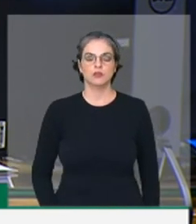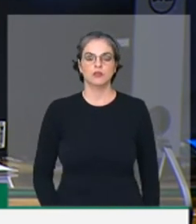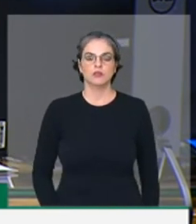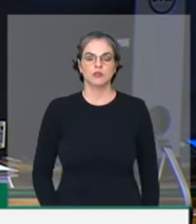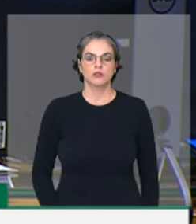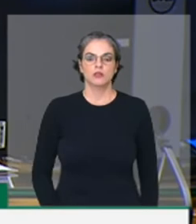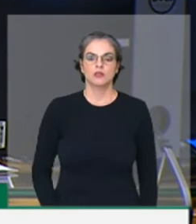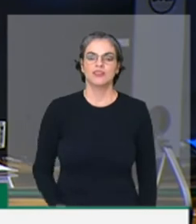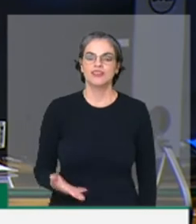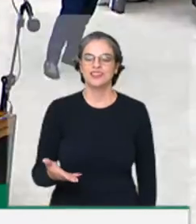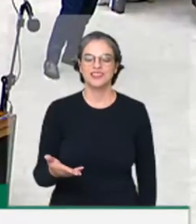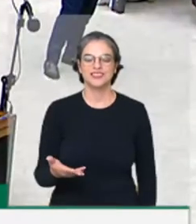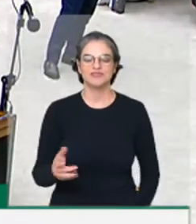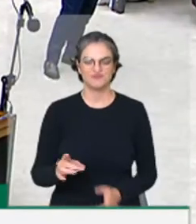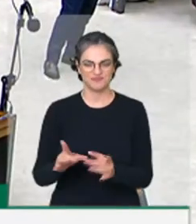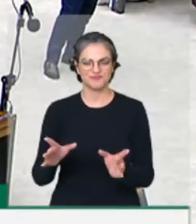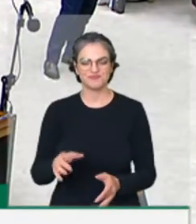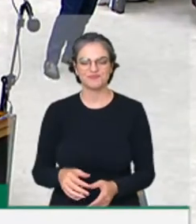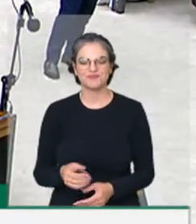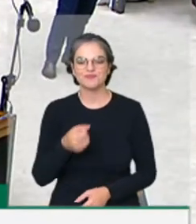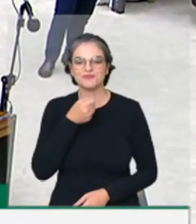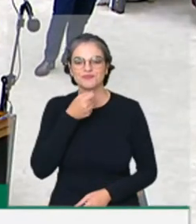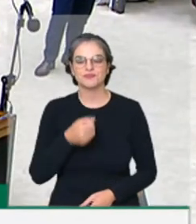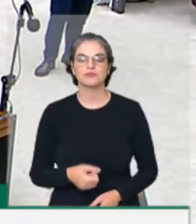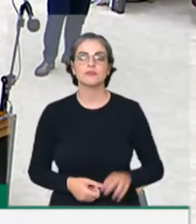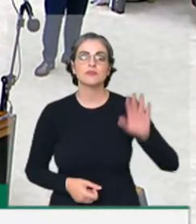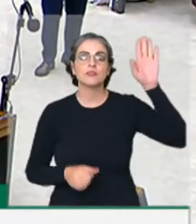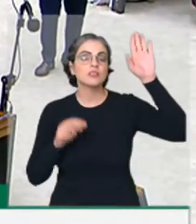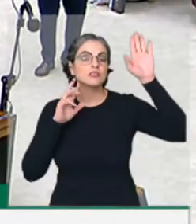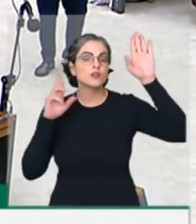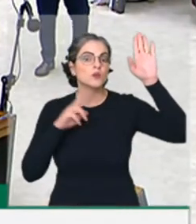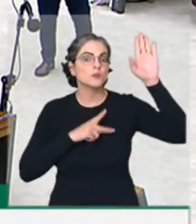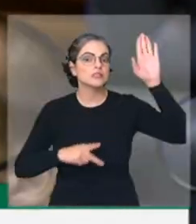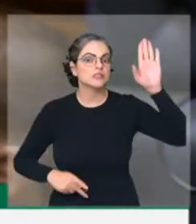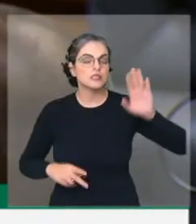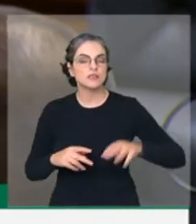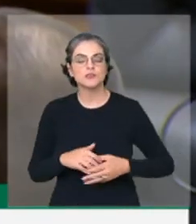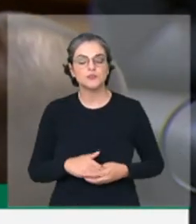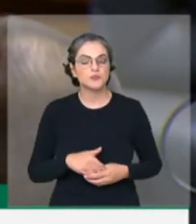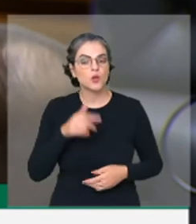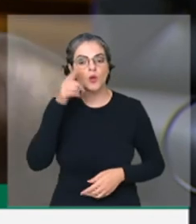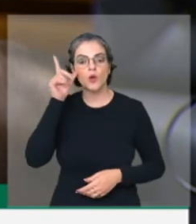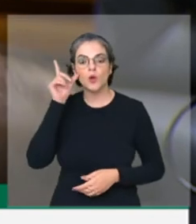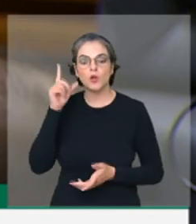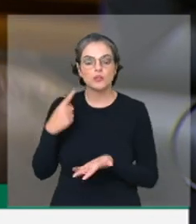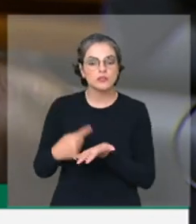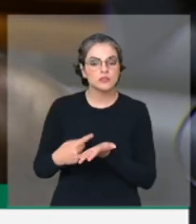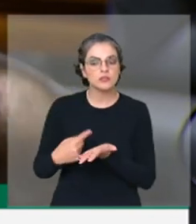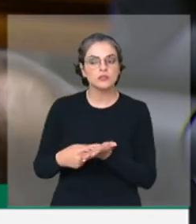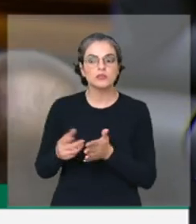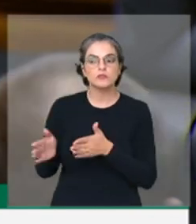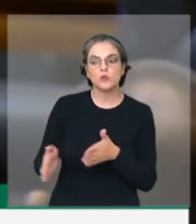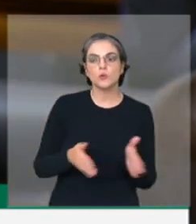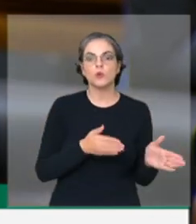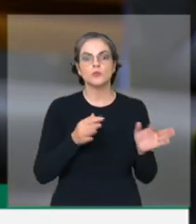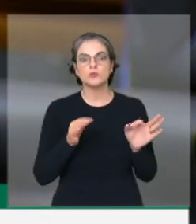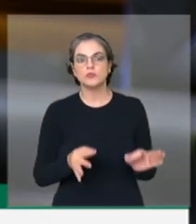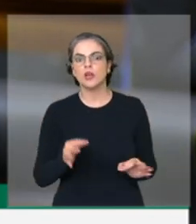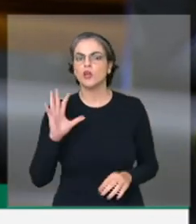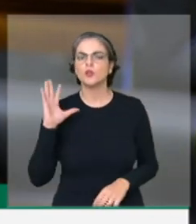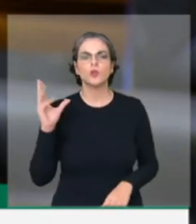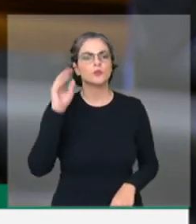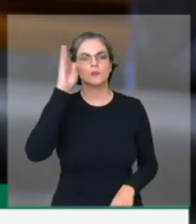Perdão, deputado. Senhor presidente, rapidamente, nós ontem combinamos o rito, como todo o Brasil sabe